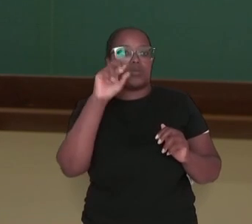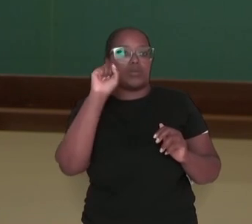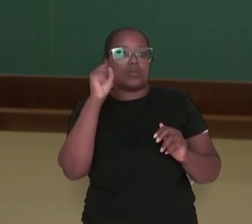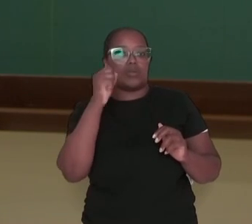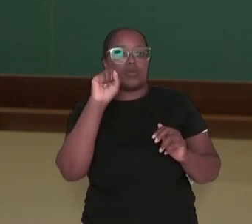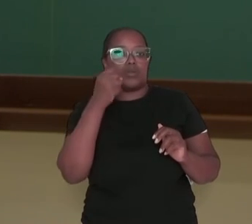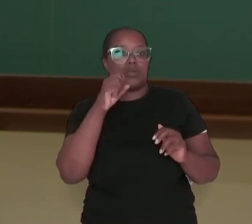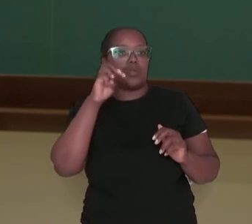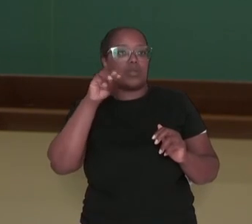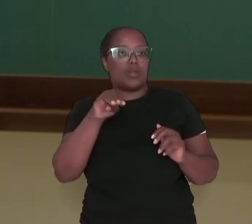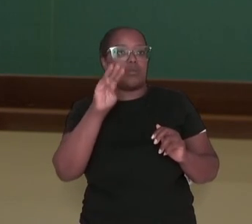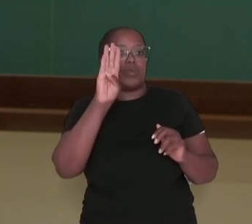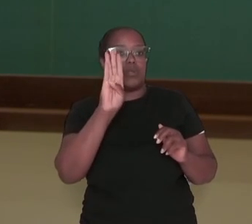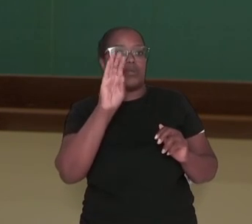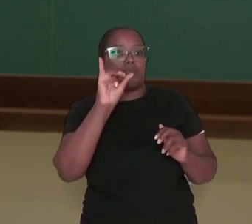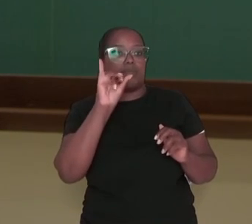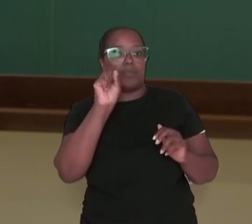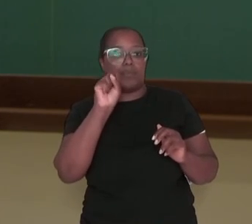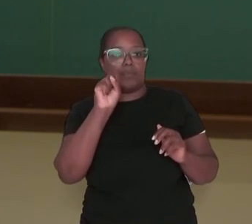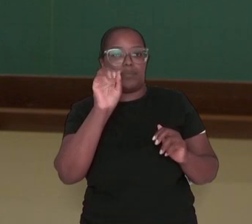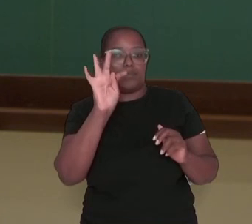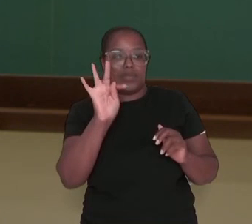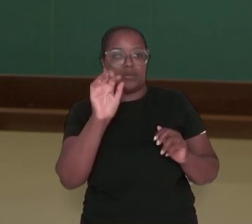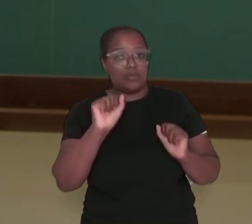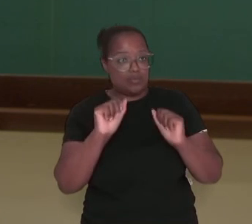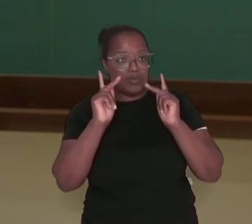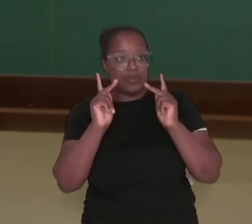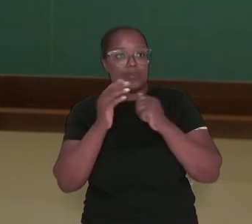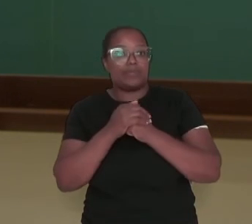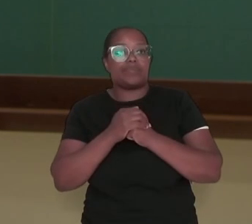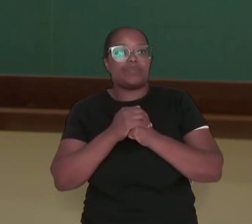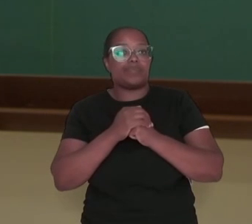12.288 megabits, ok?